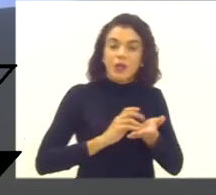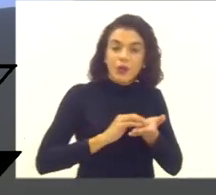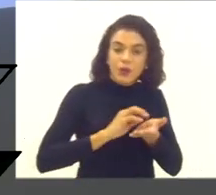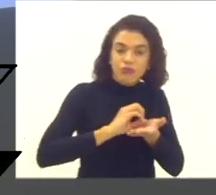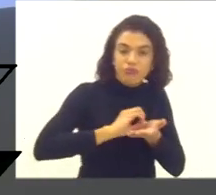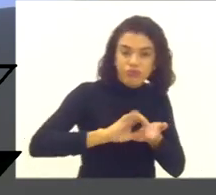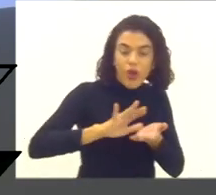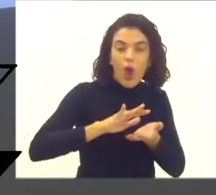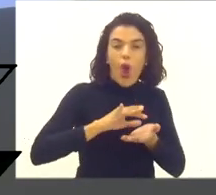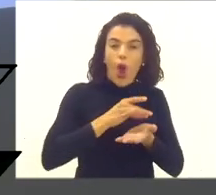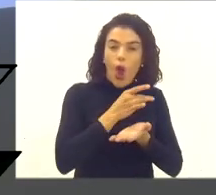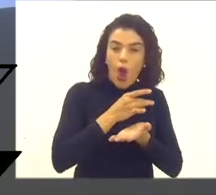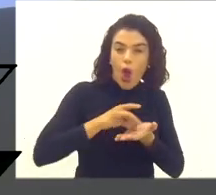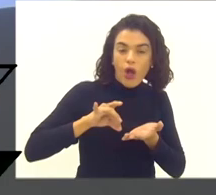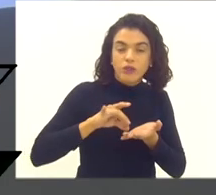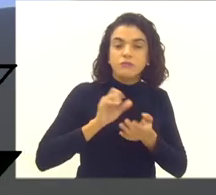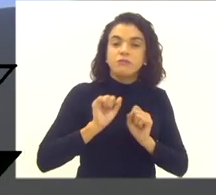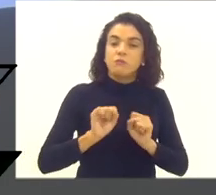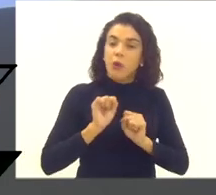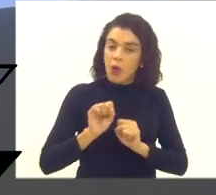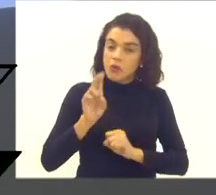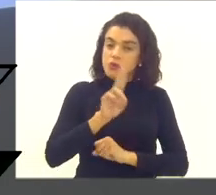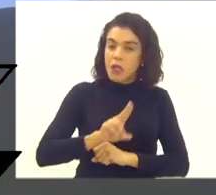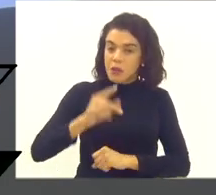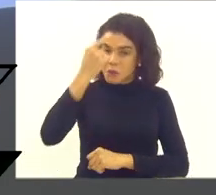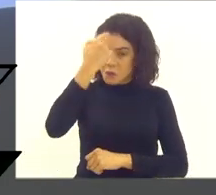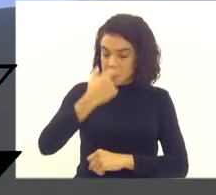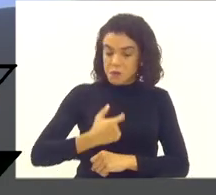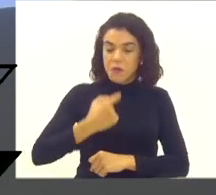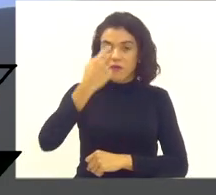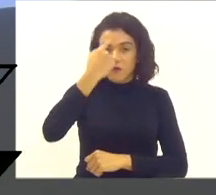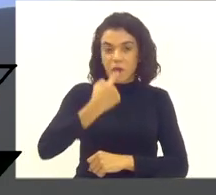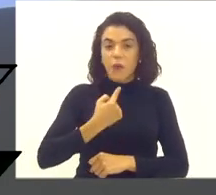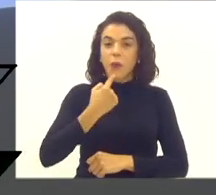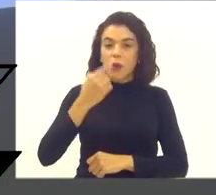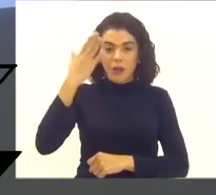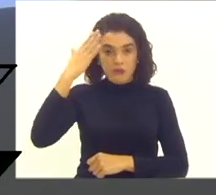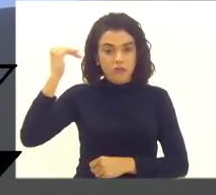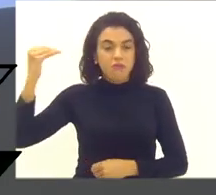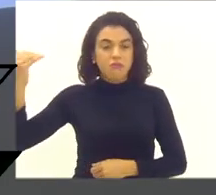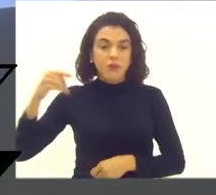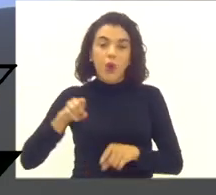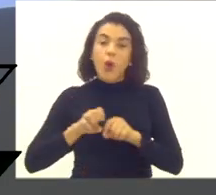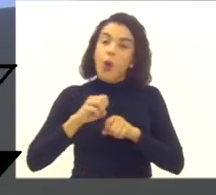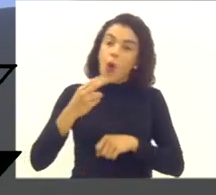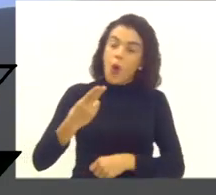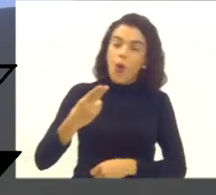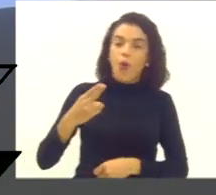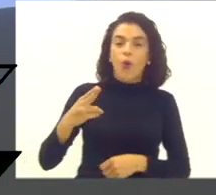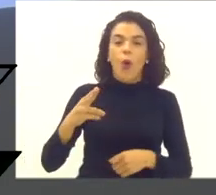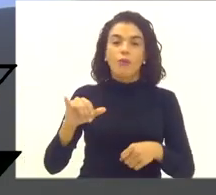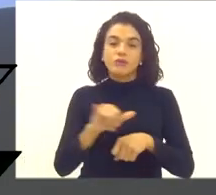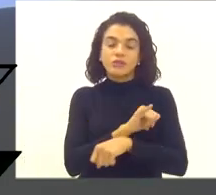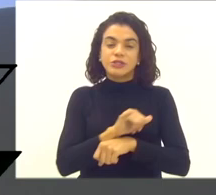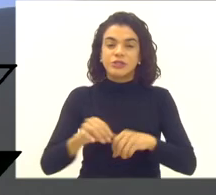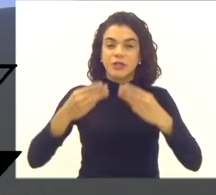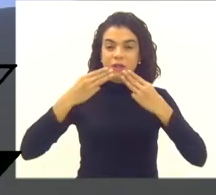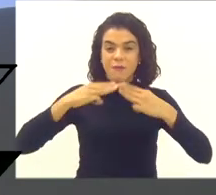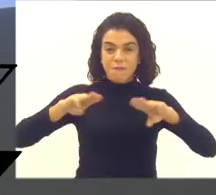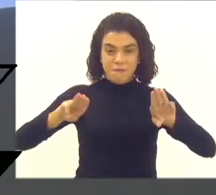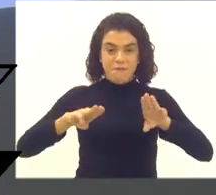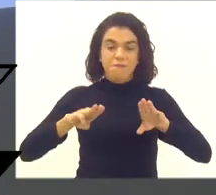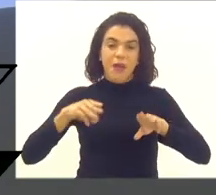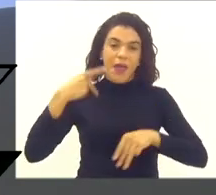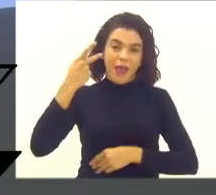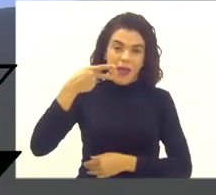usado por figuras públicas ou candidatos como uma ferramenta de marketing político justamente por esse